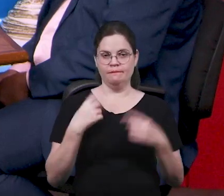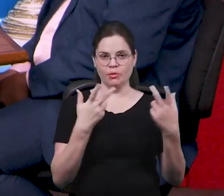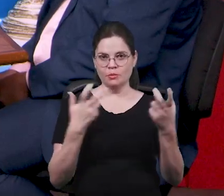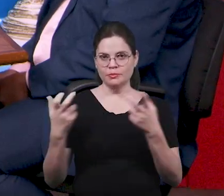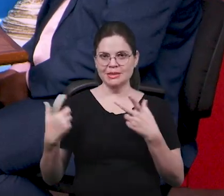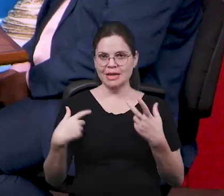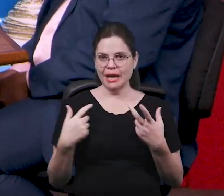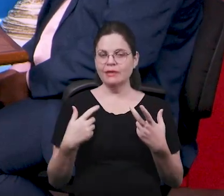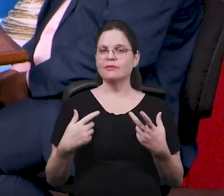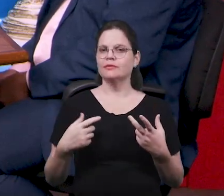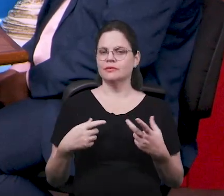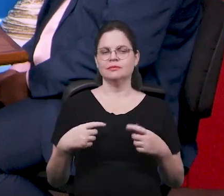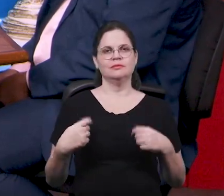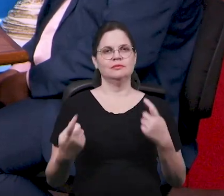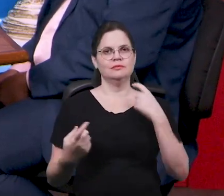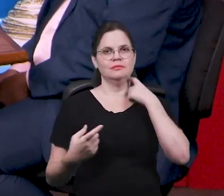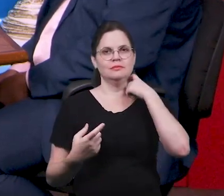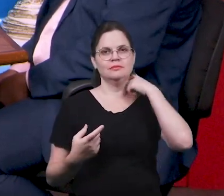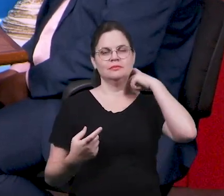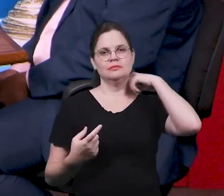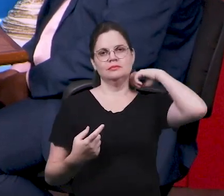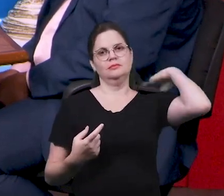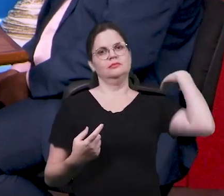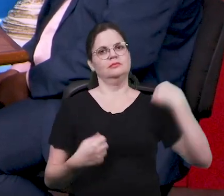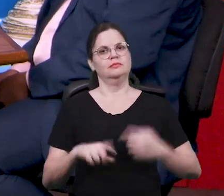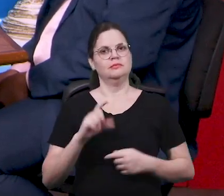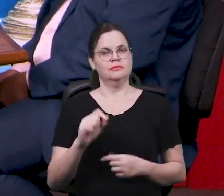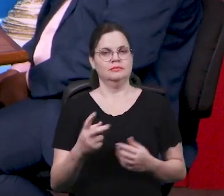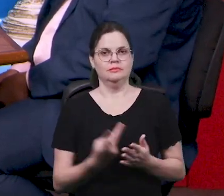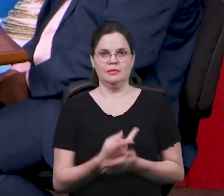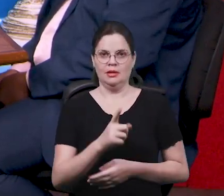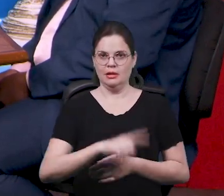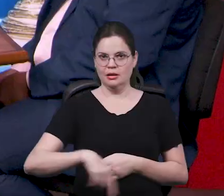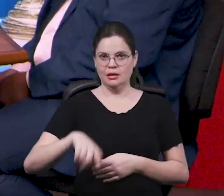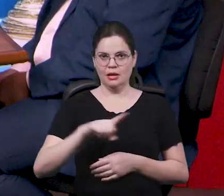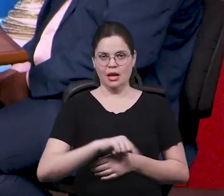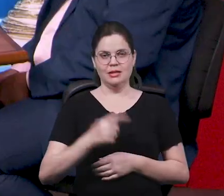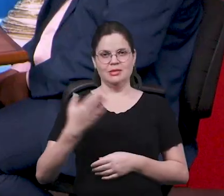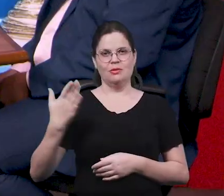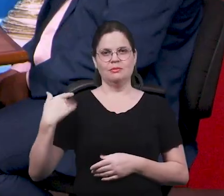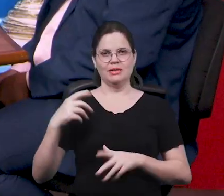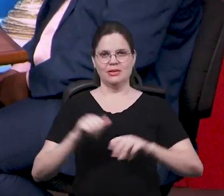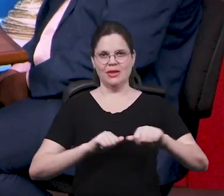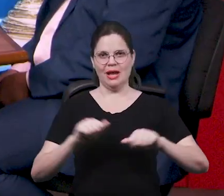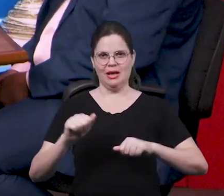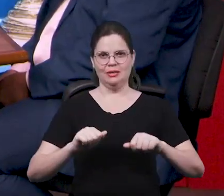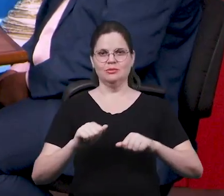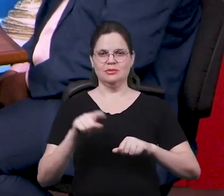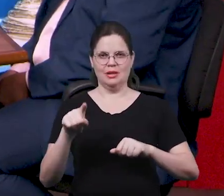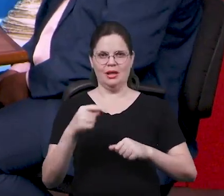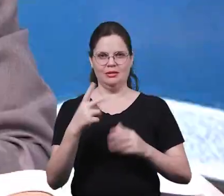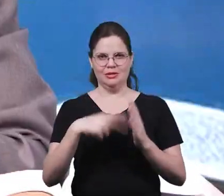essas igrejas ali de Atos dos Apóstolos, capítulo 6, por certo, quando escolheram ali servos ali,